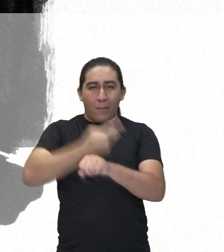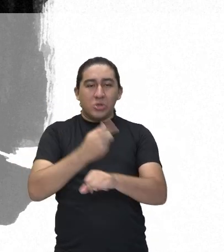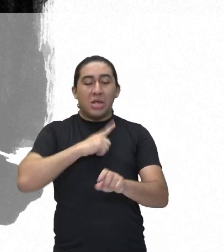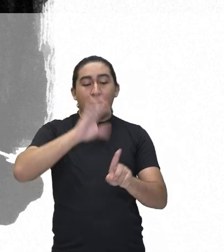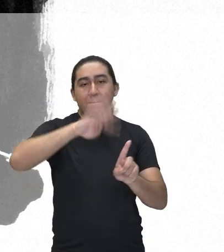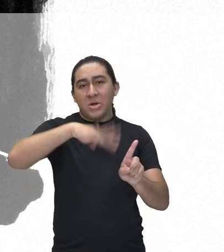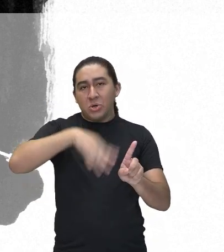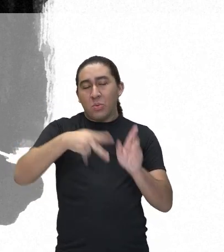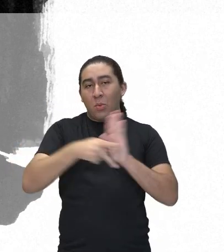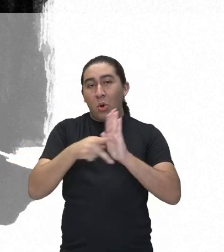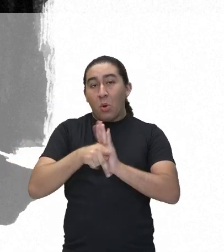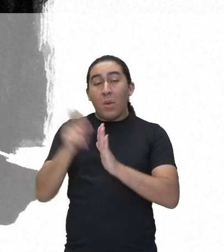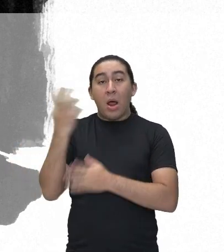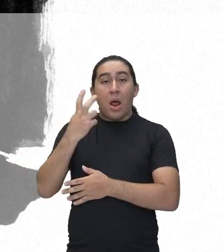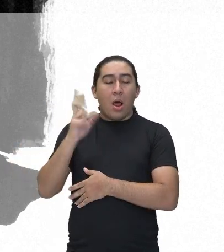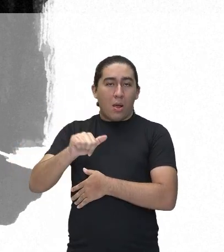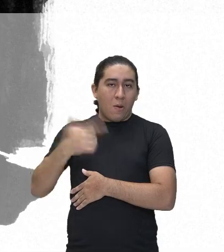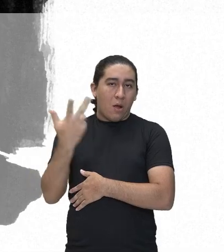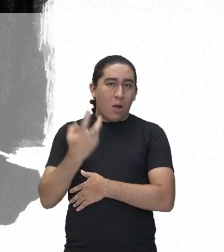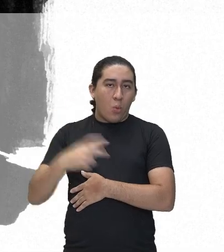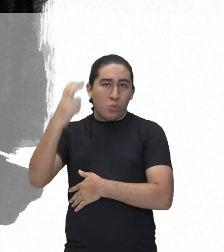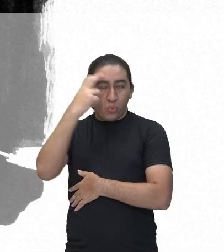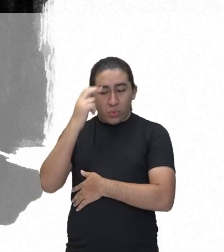da cultura timbira.